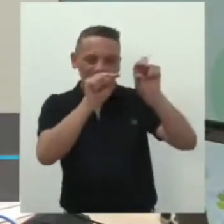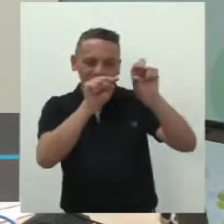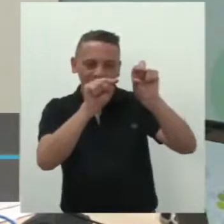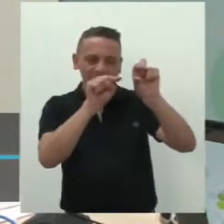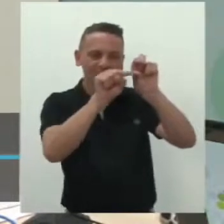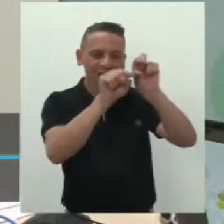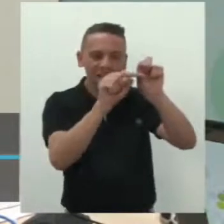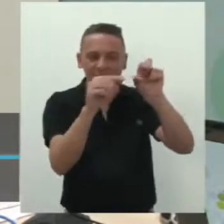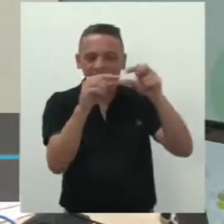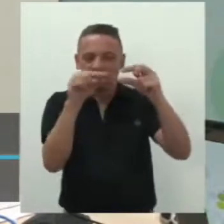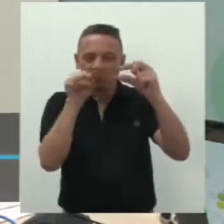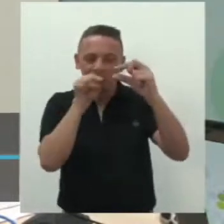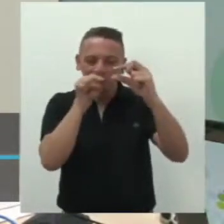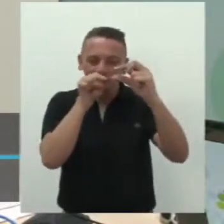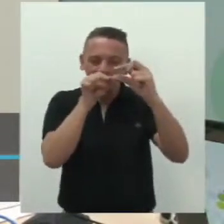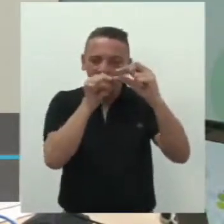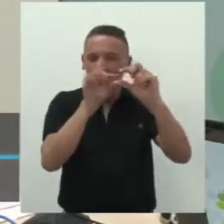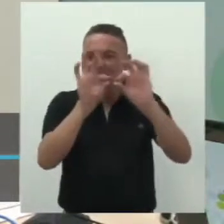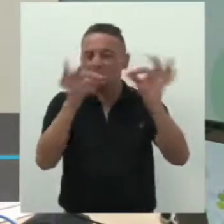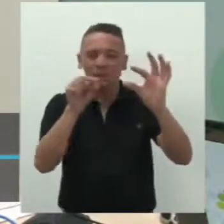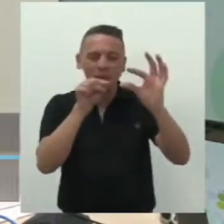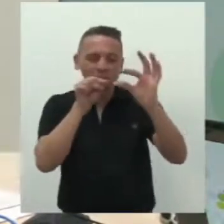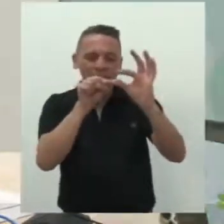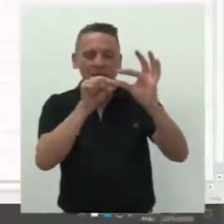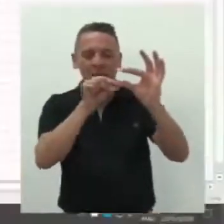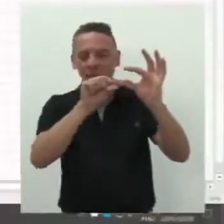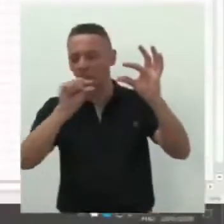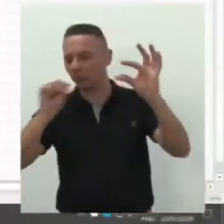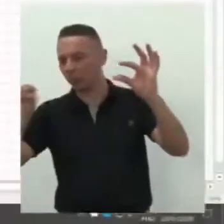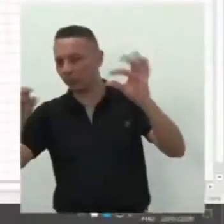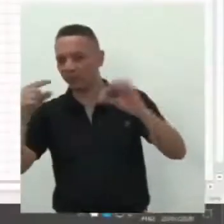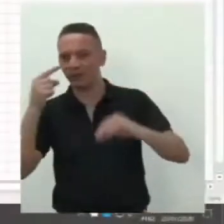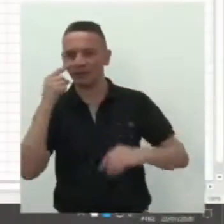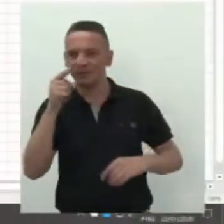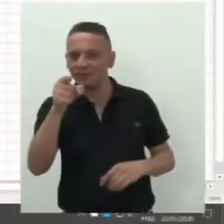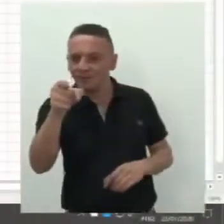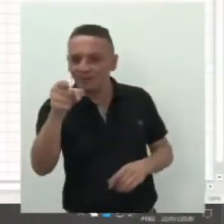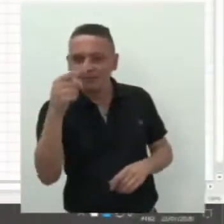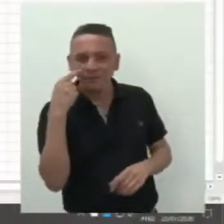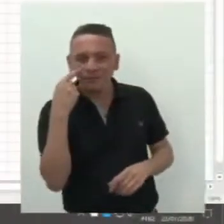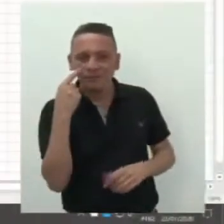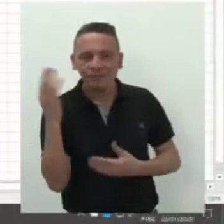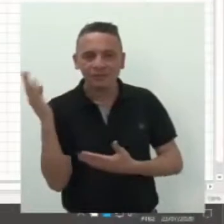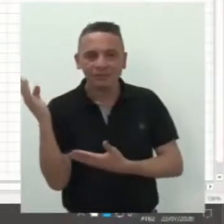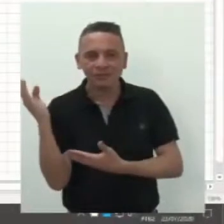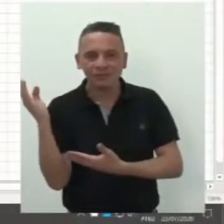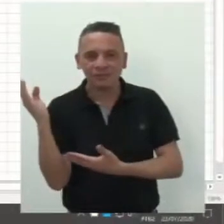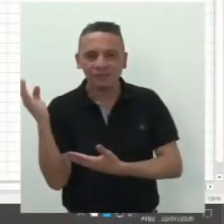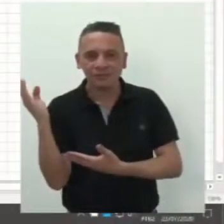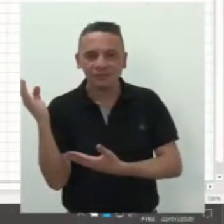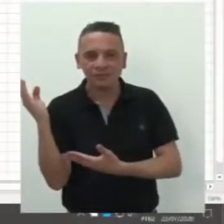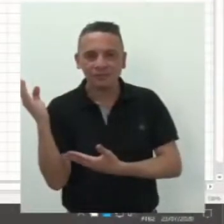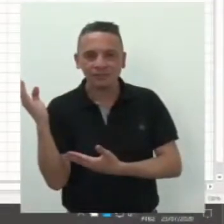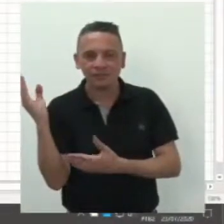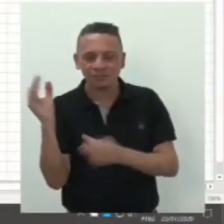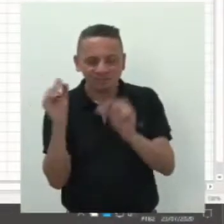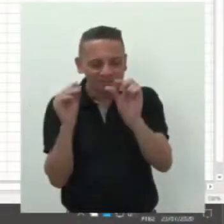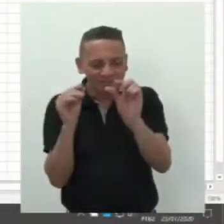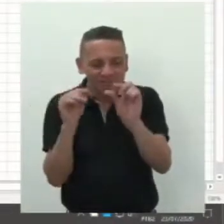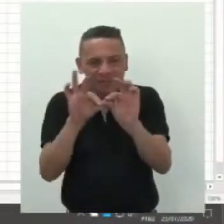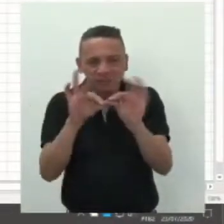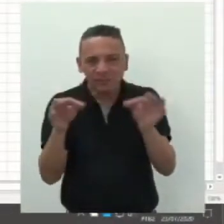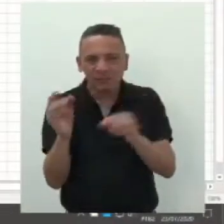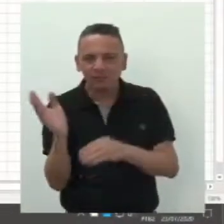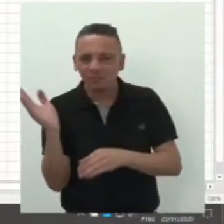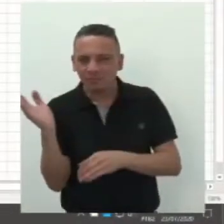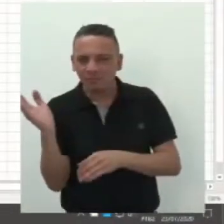mesmo, ele é feito de detalhes, né? Então, a célula, ela tem um cantinho, o canto inferior direito dela, um quadradinho diferente.